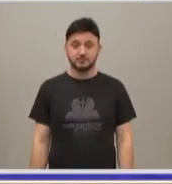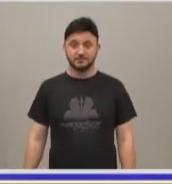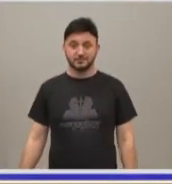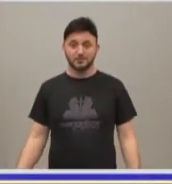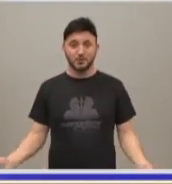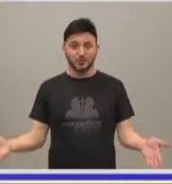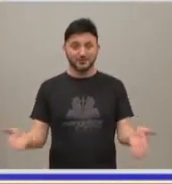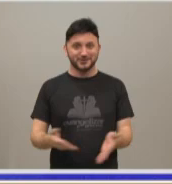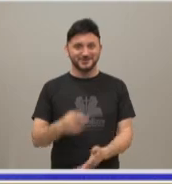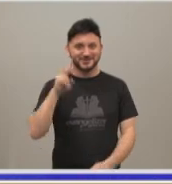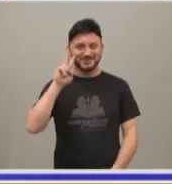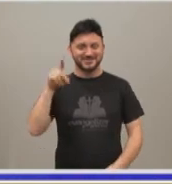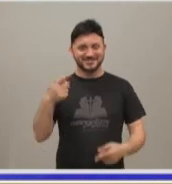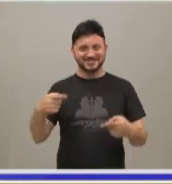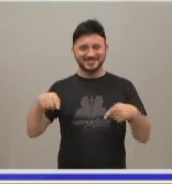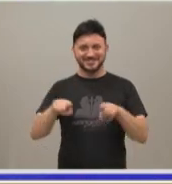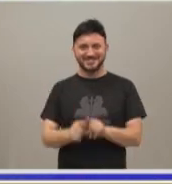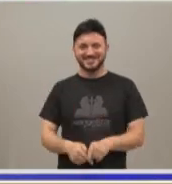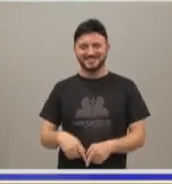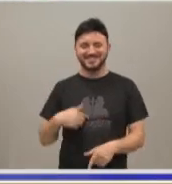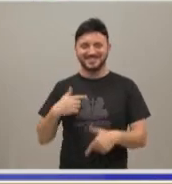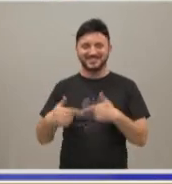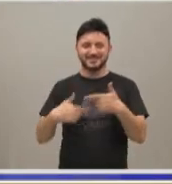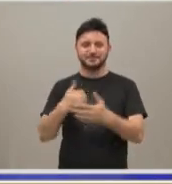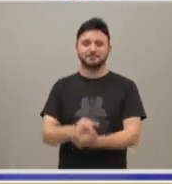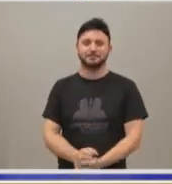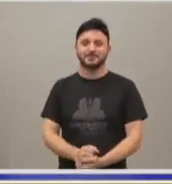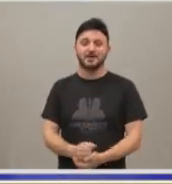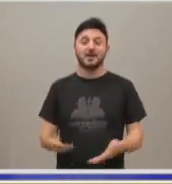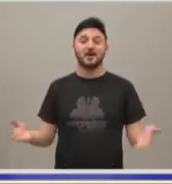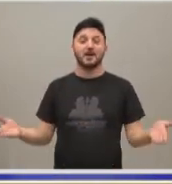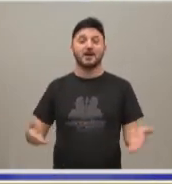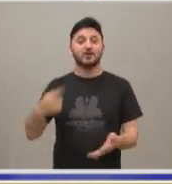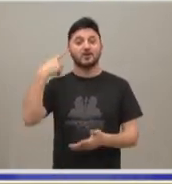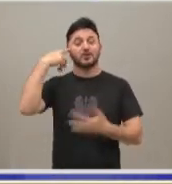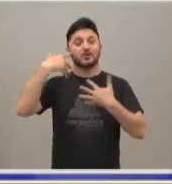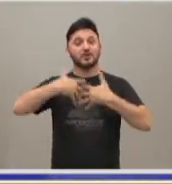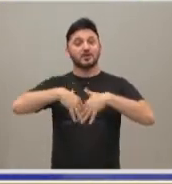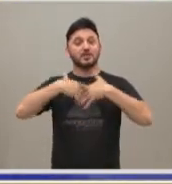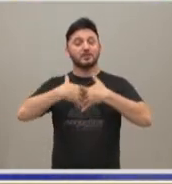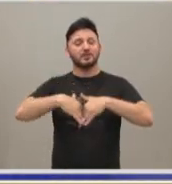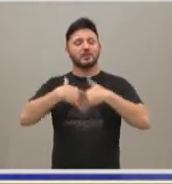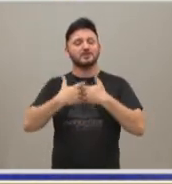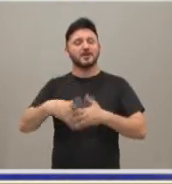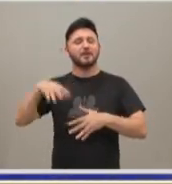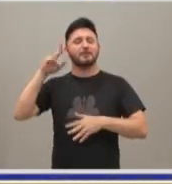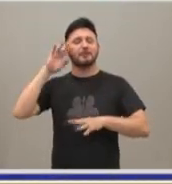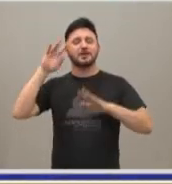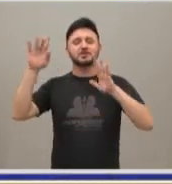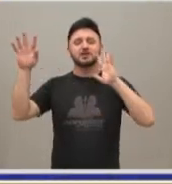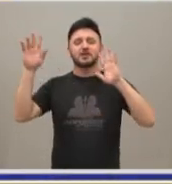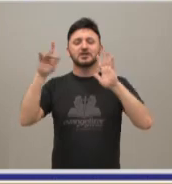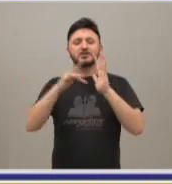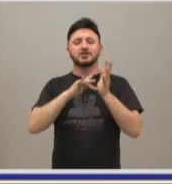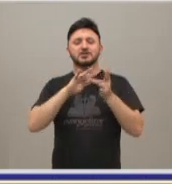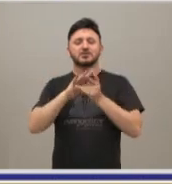Contemplando Jesus, se alguém quiser fechar os olhos, imagine Jesus